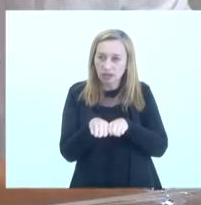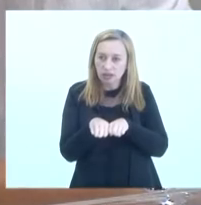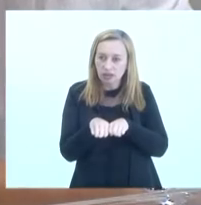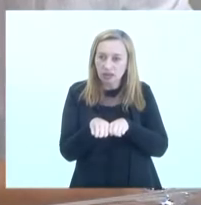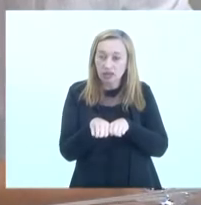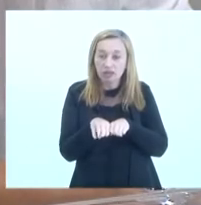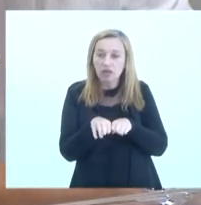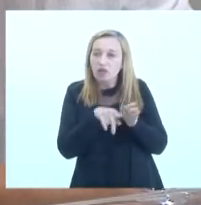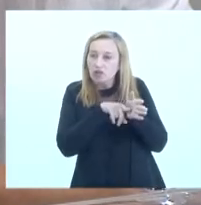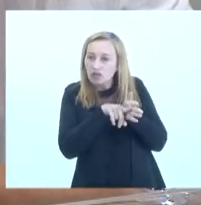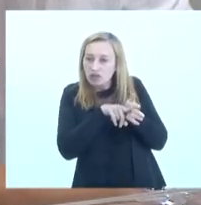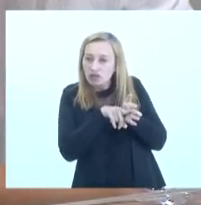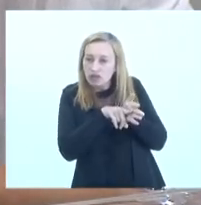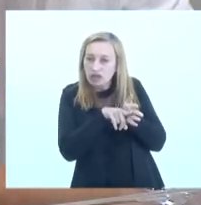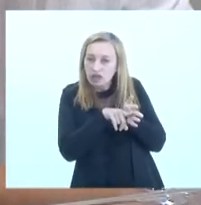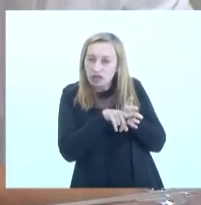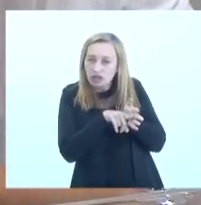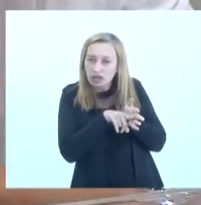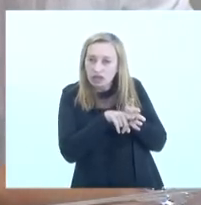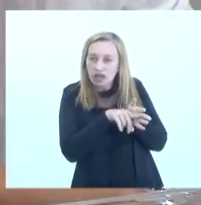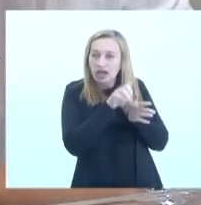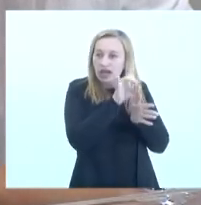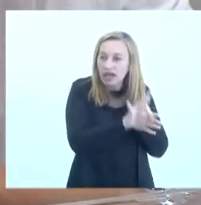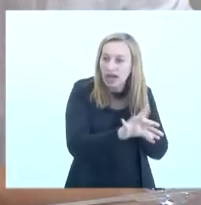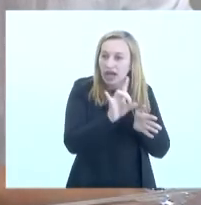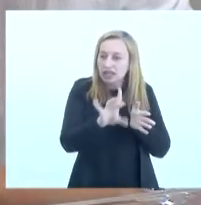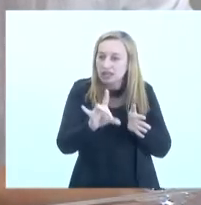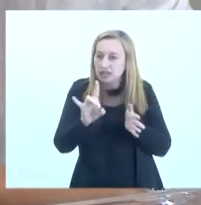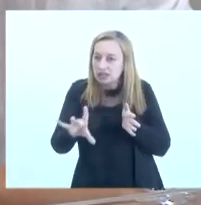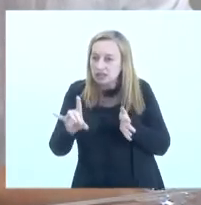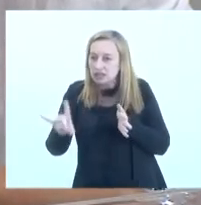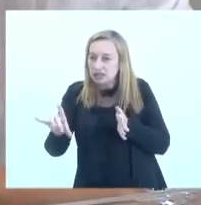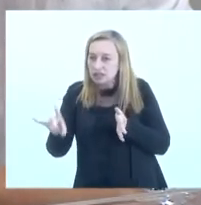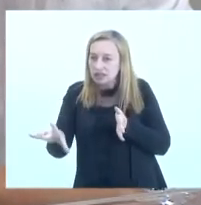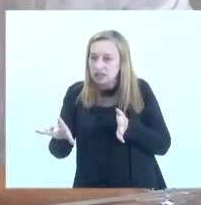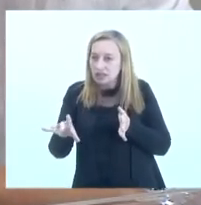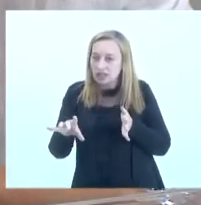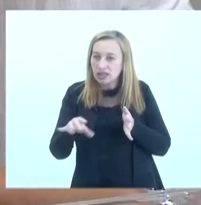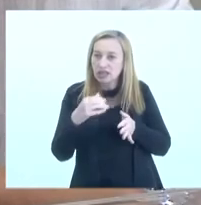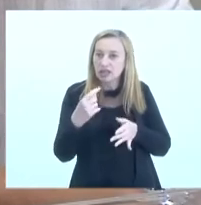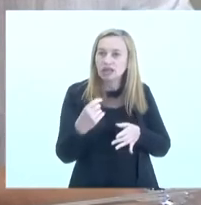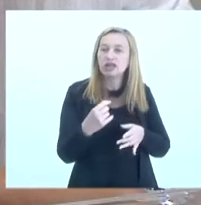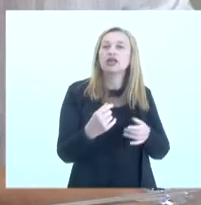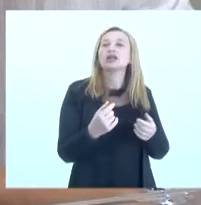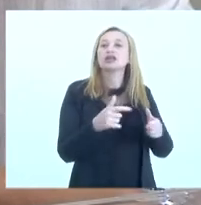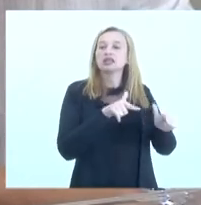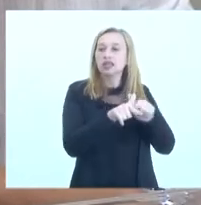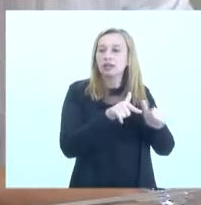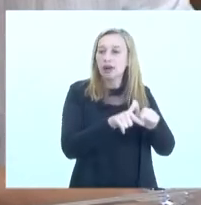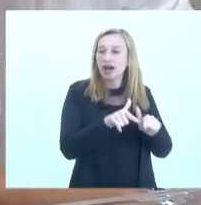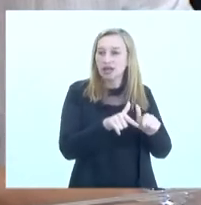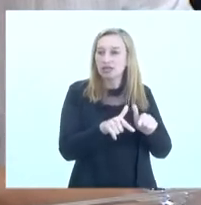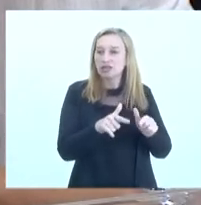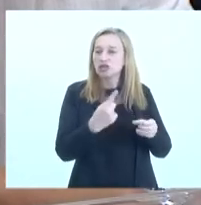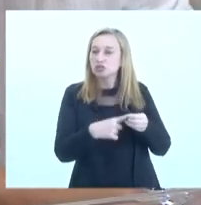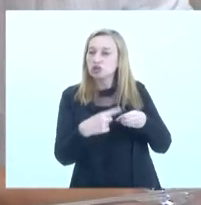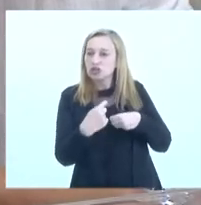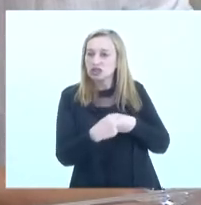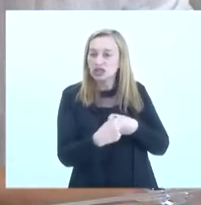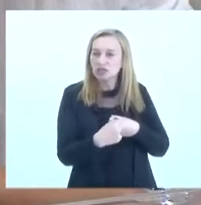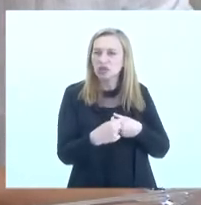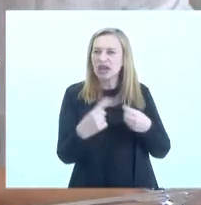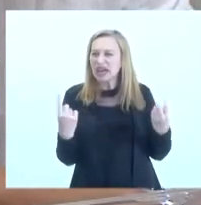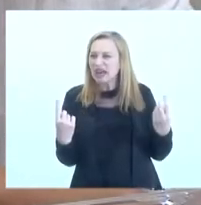verificar a vocação de cada município e dar apoio. Nós não temos que fazer guerra fiscal entre